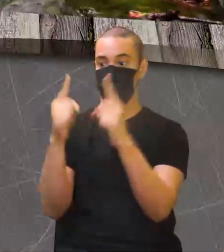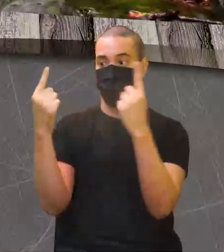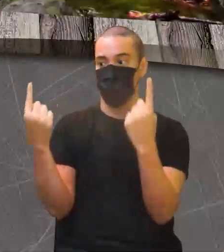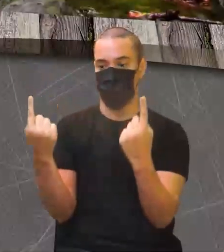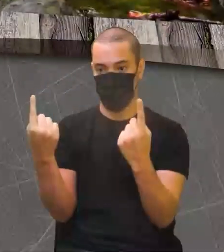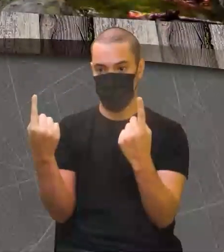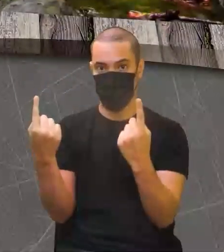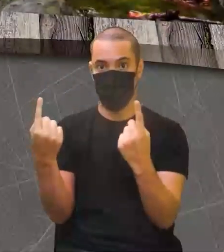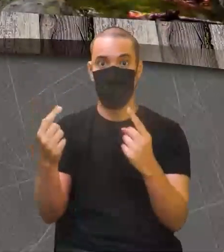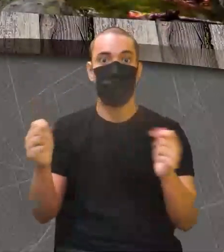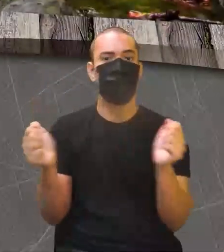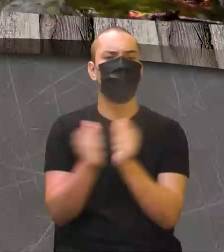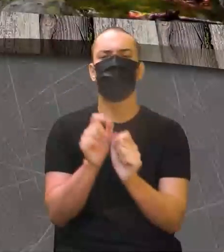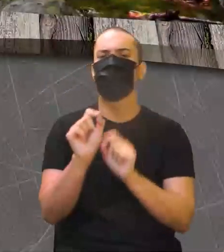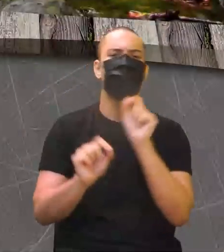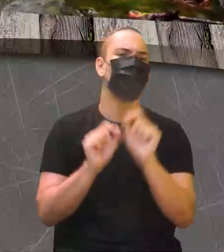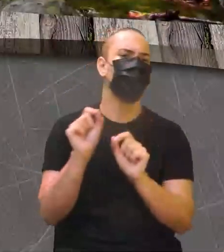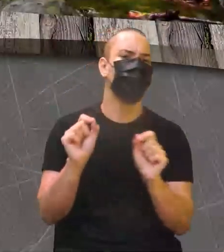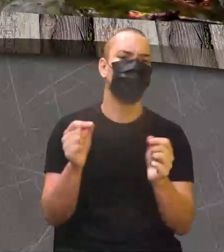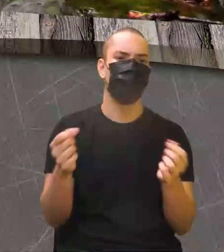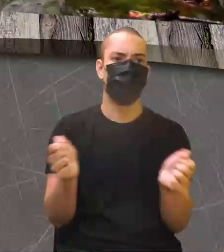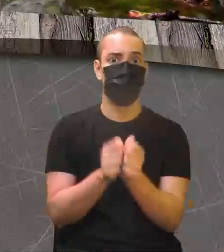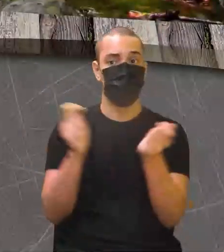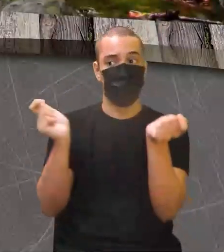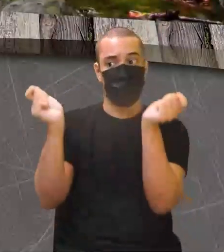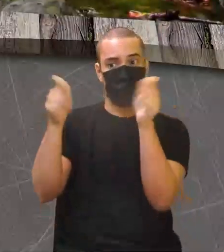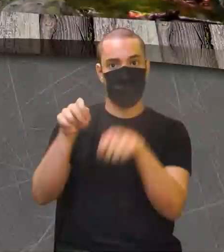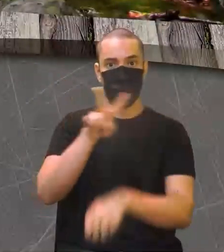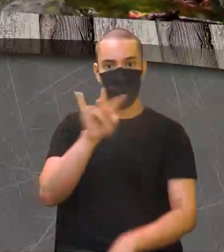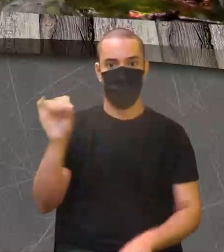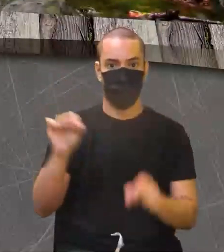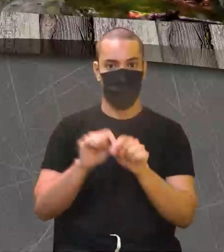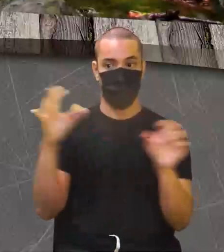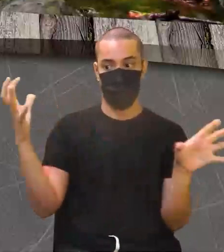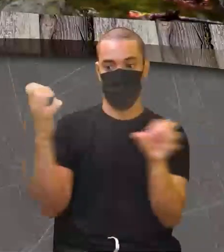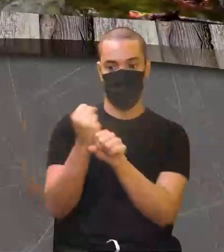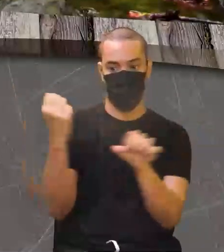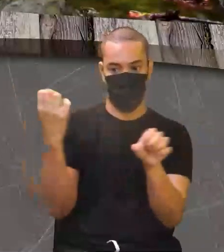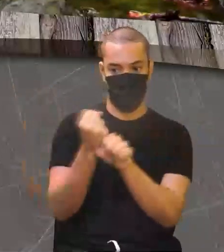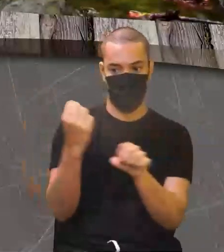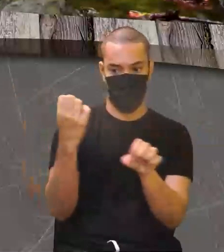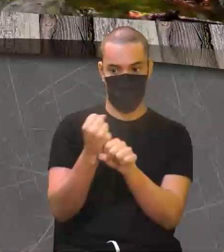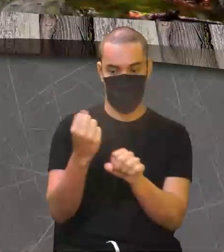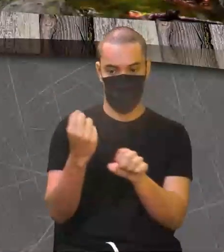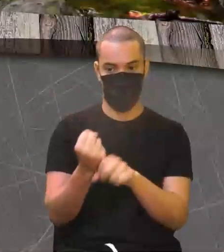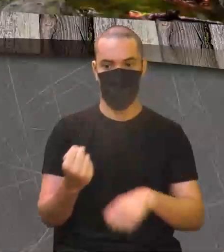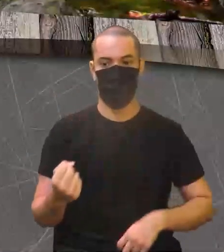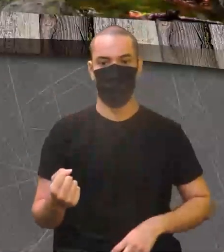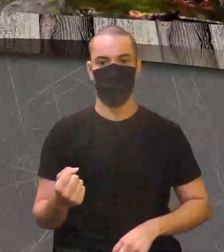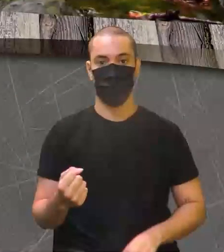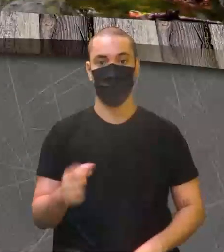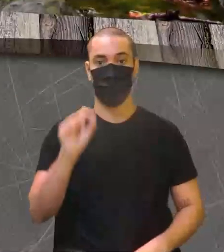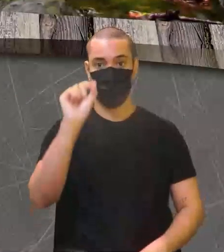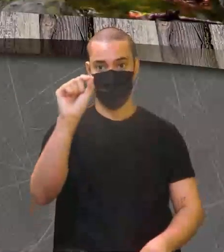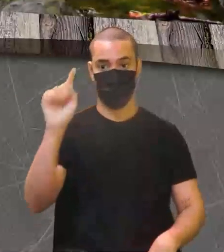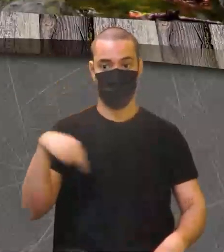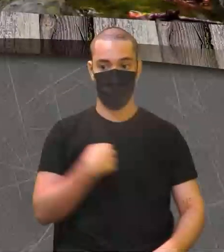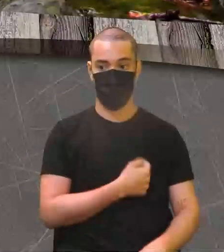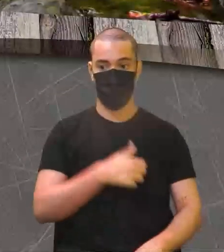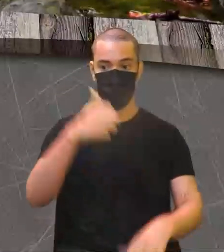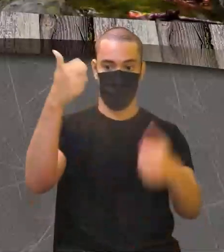ou. E a gente faz o que com essas possibilidades? Vai fazer a soma. Tá bom? Foi que a gente deu lá os exemplos